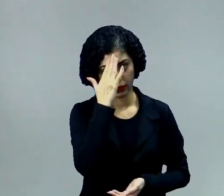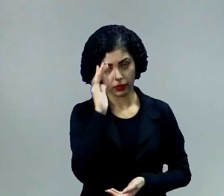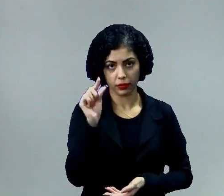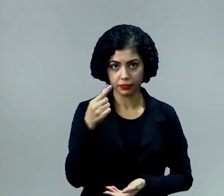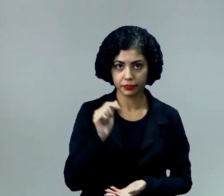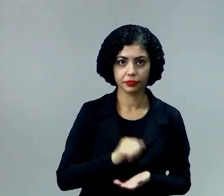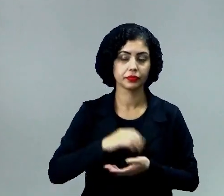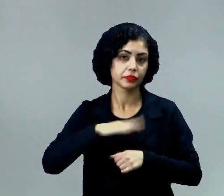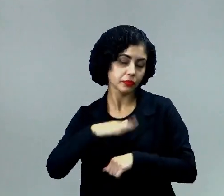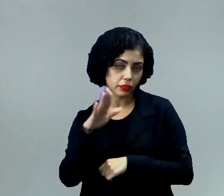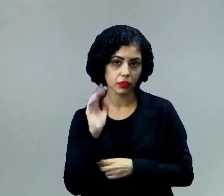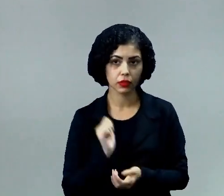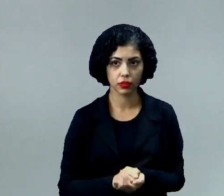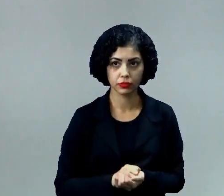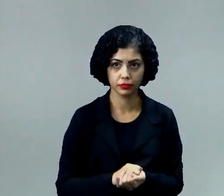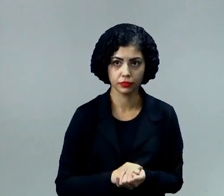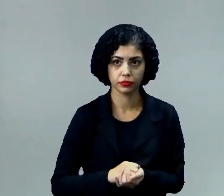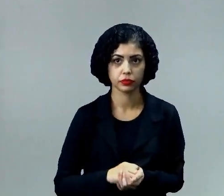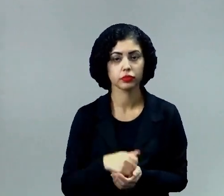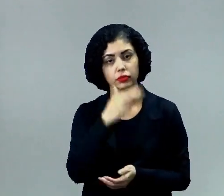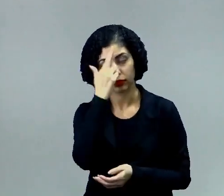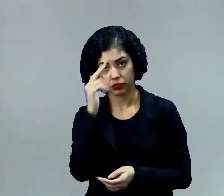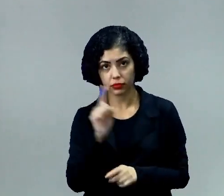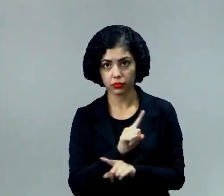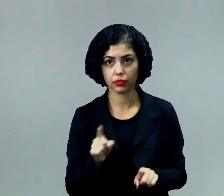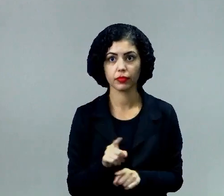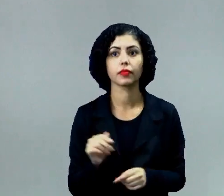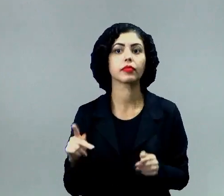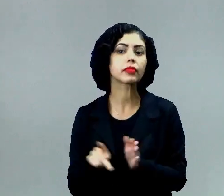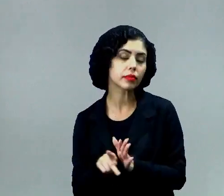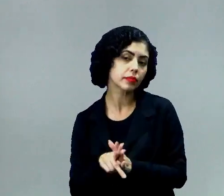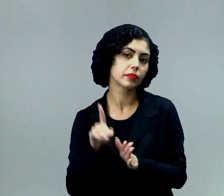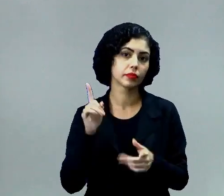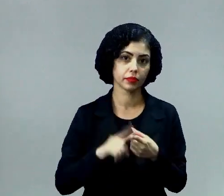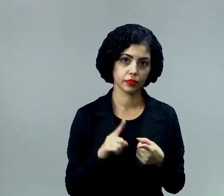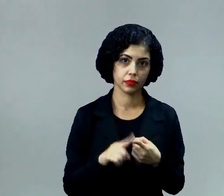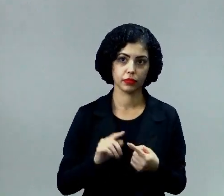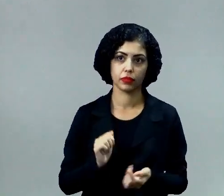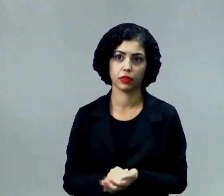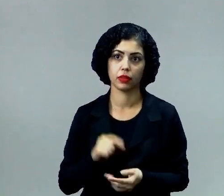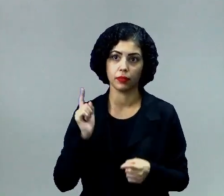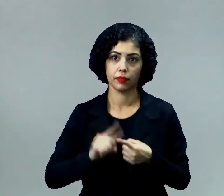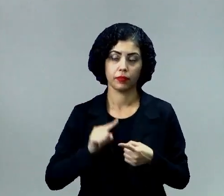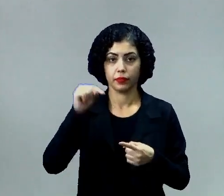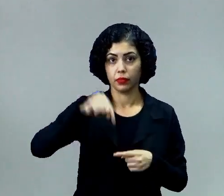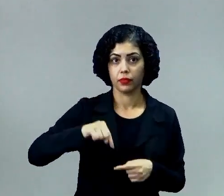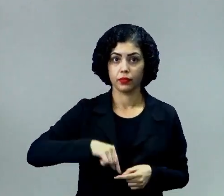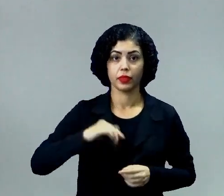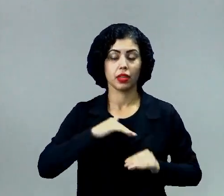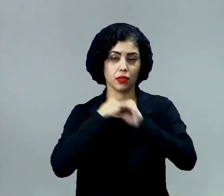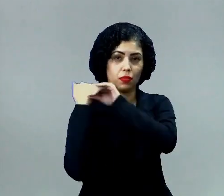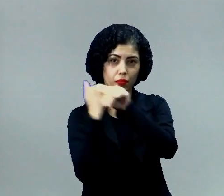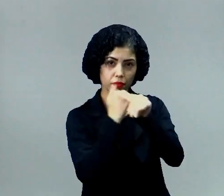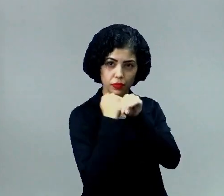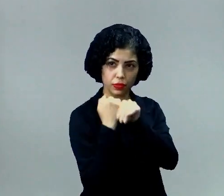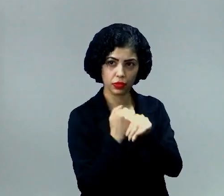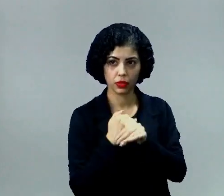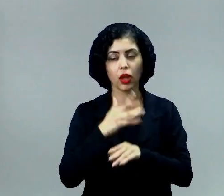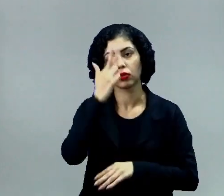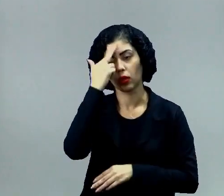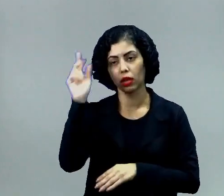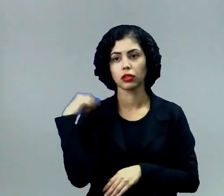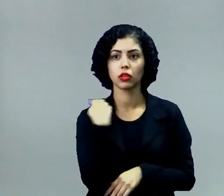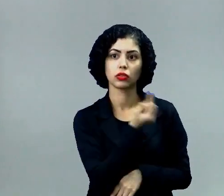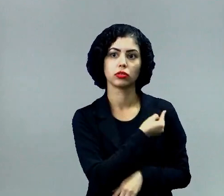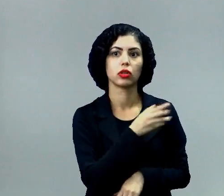um pouquinho mais. Ah, professor, mas isso não é tão comum aqui. Justo. Por que isso não é comum aqui? Porque talvez não seja um vislumbre tão comum